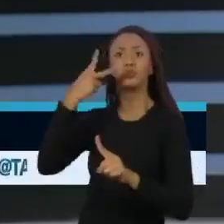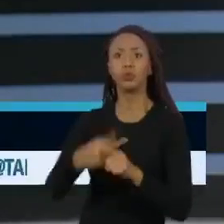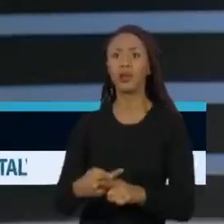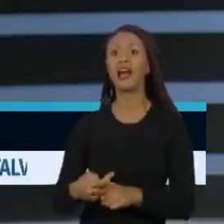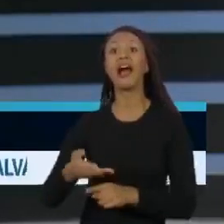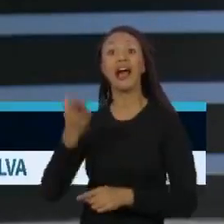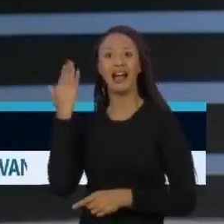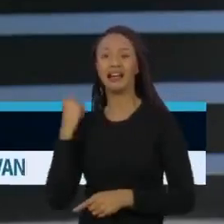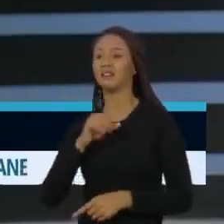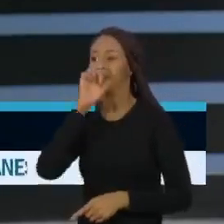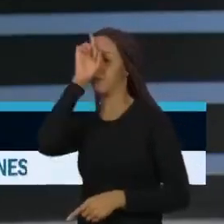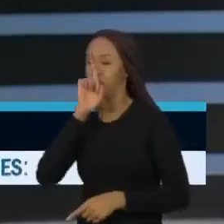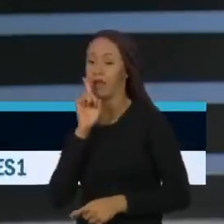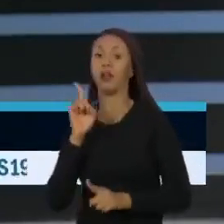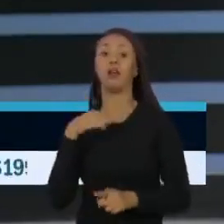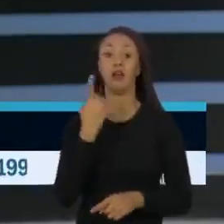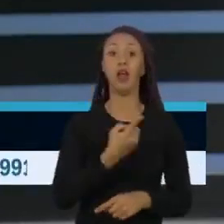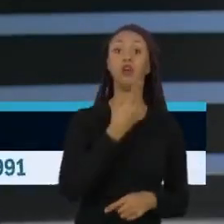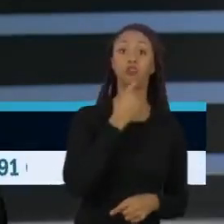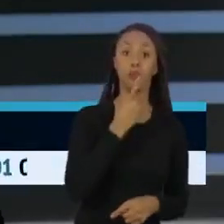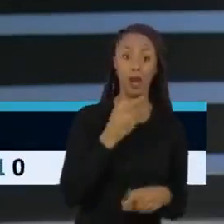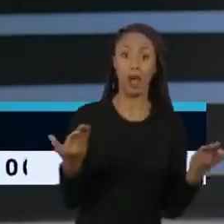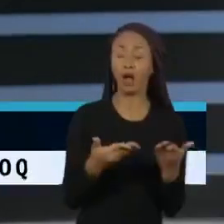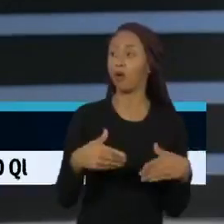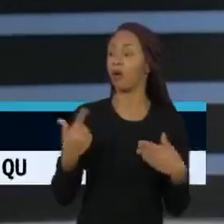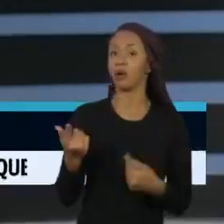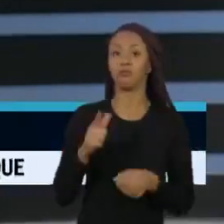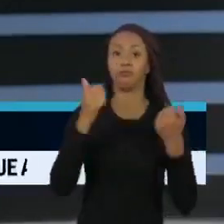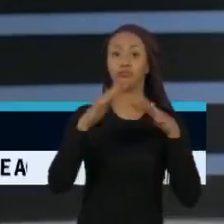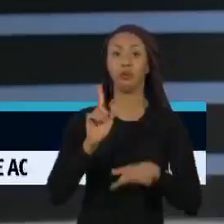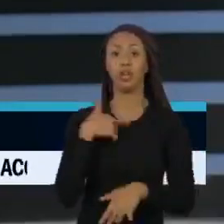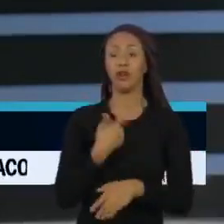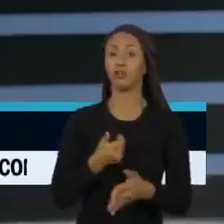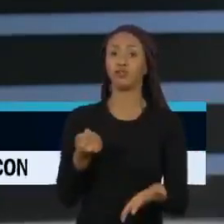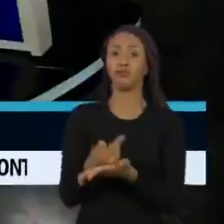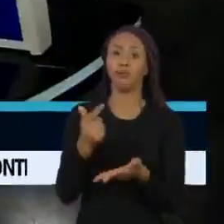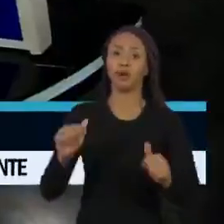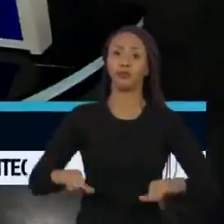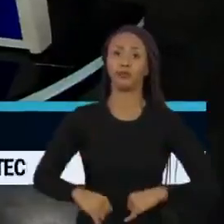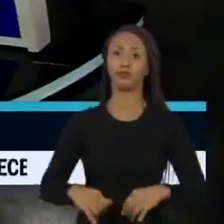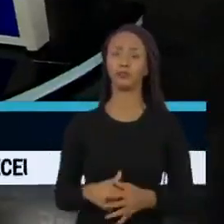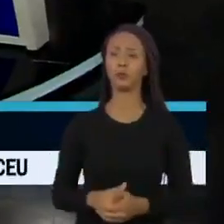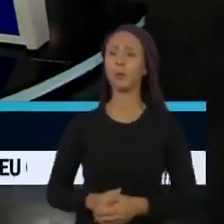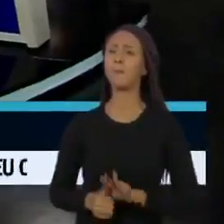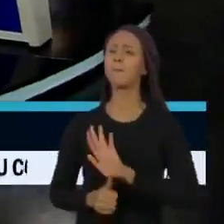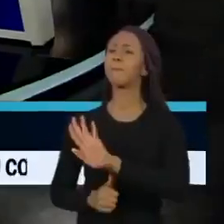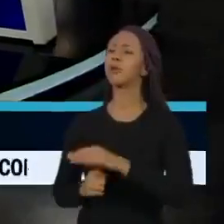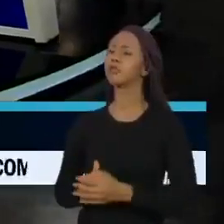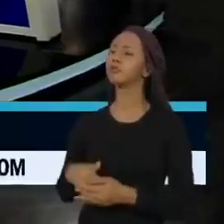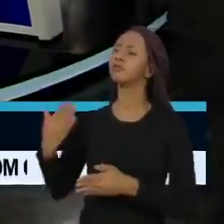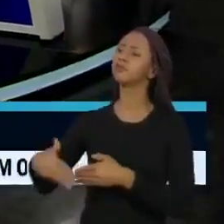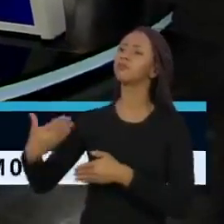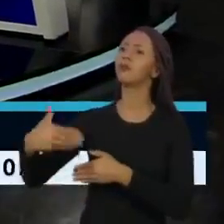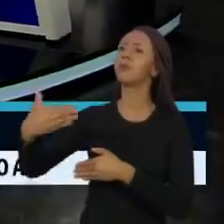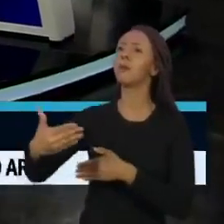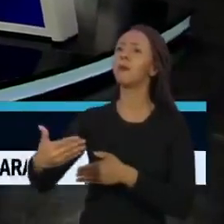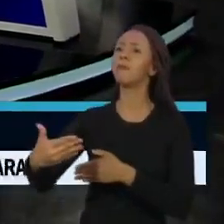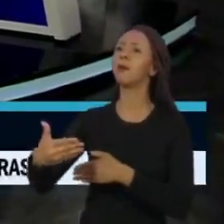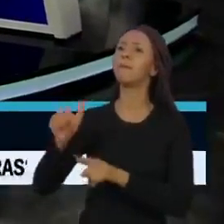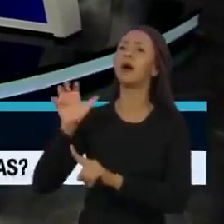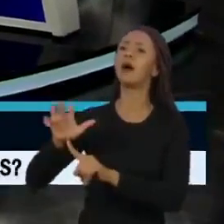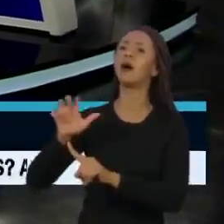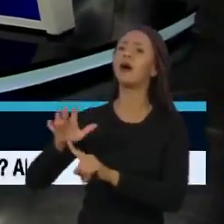vermelha agora bandeira da crise hídrica e o consumidor na ponta pagando César e quais serão as consequências imediatas